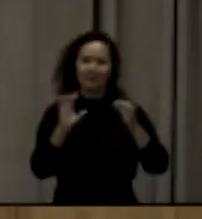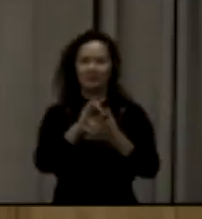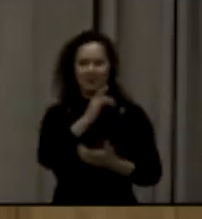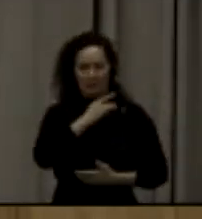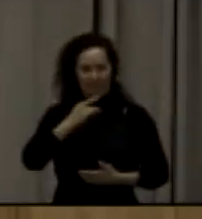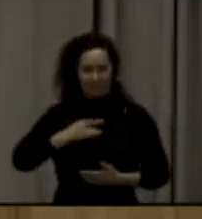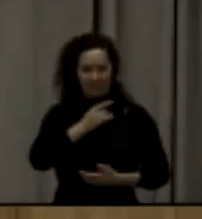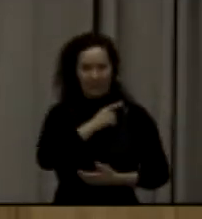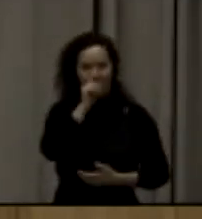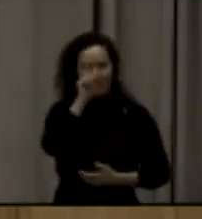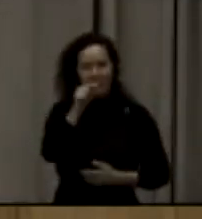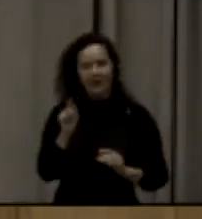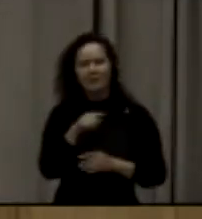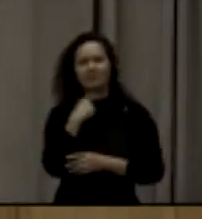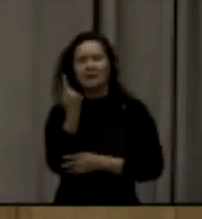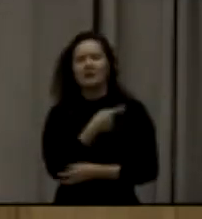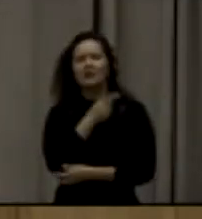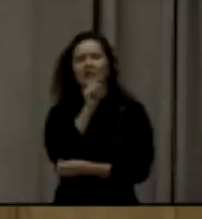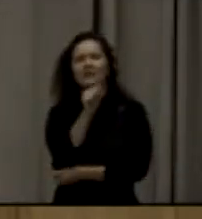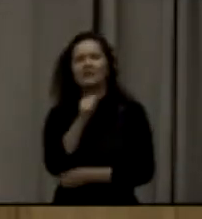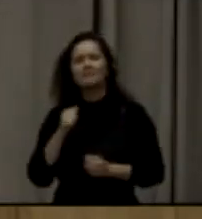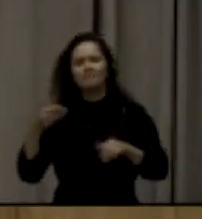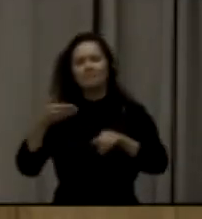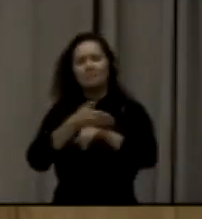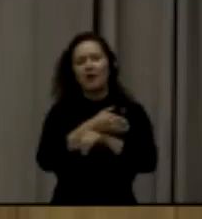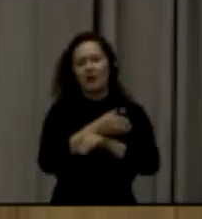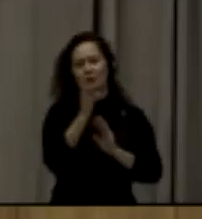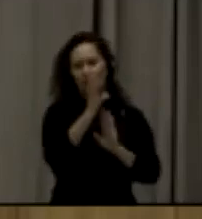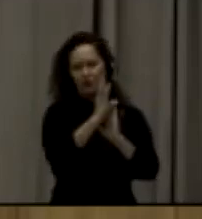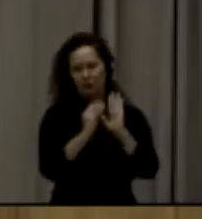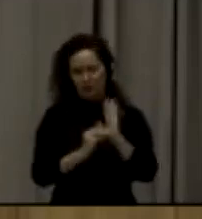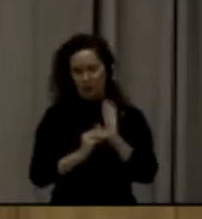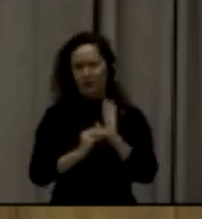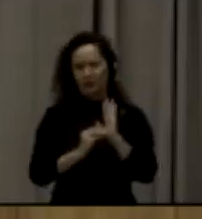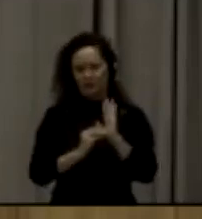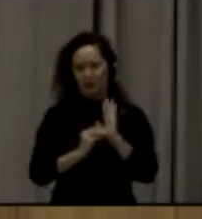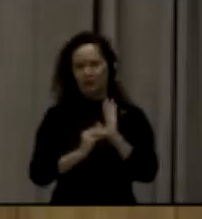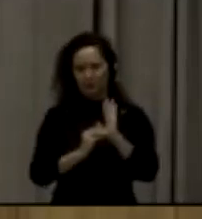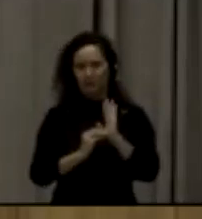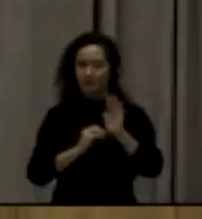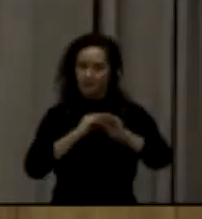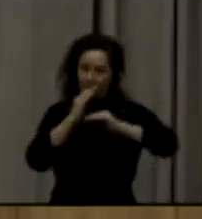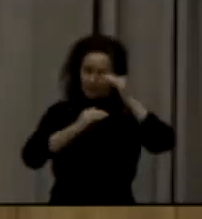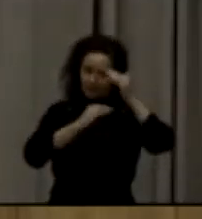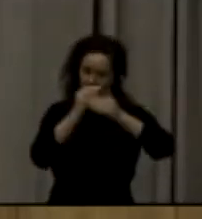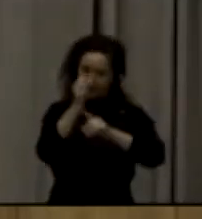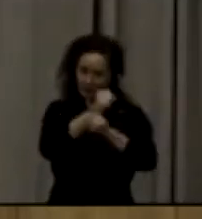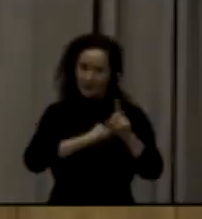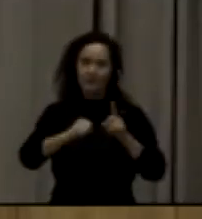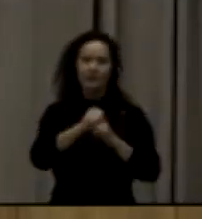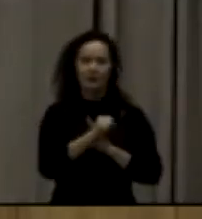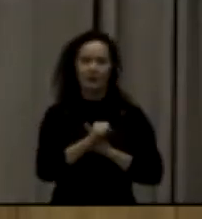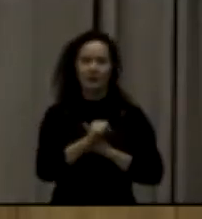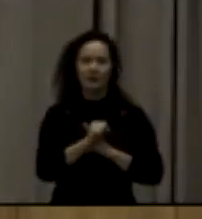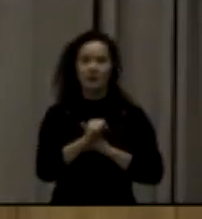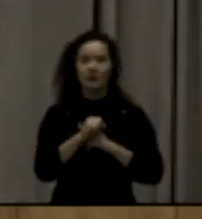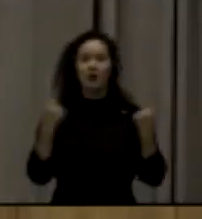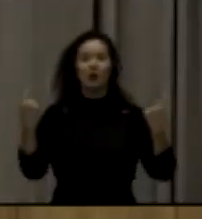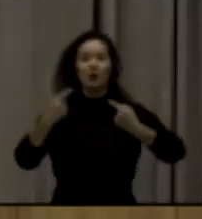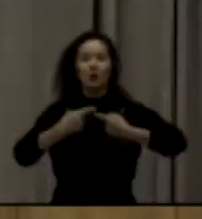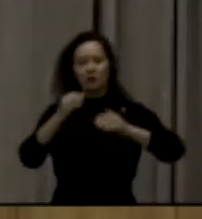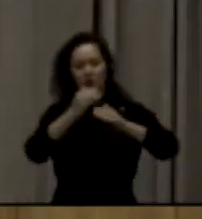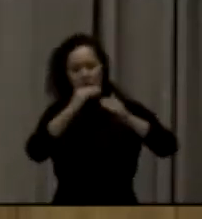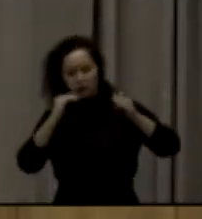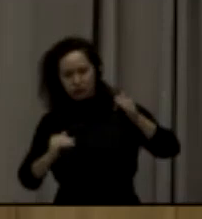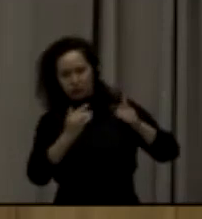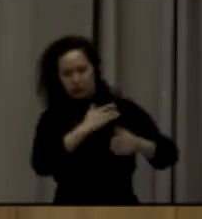saúde enquanto parte desse modelo de desenvolvimento. Para combater as iniquidades